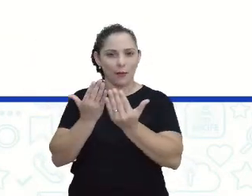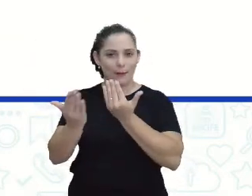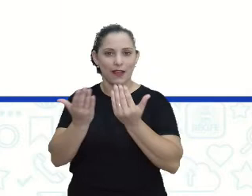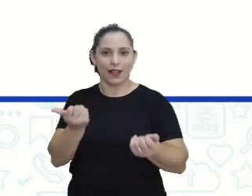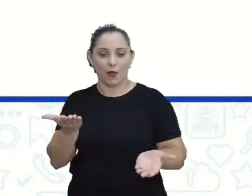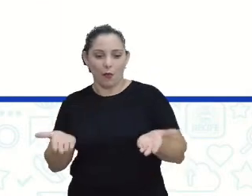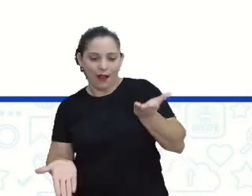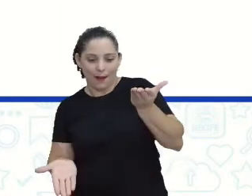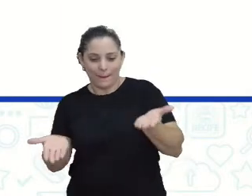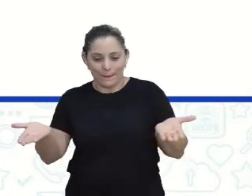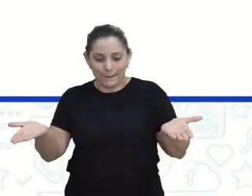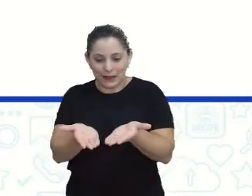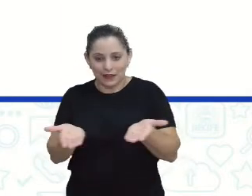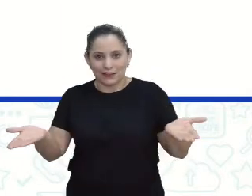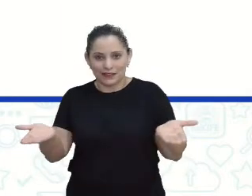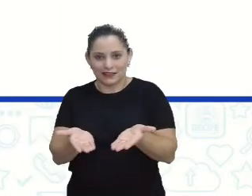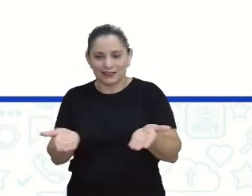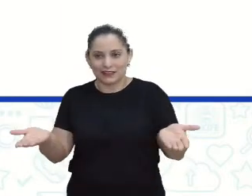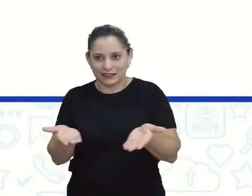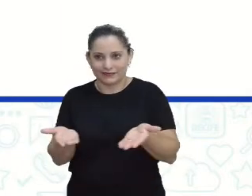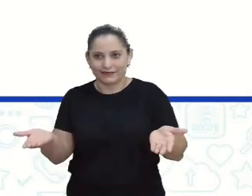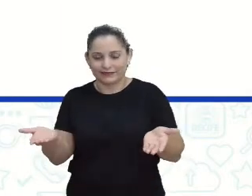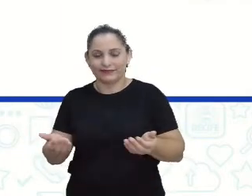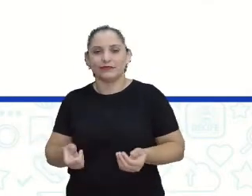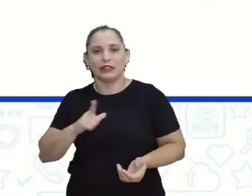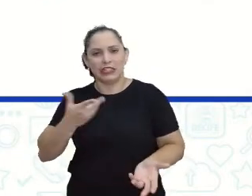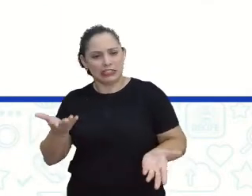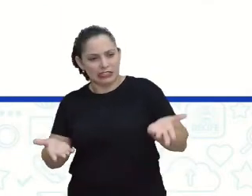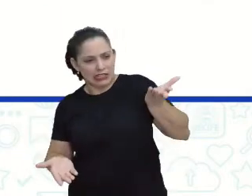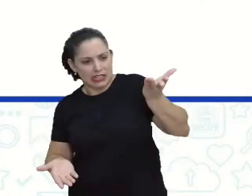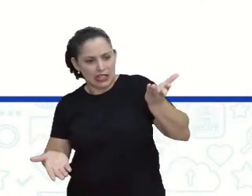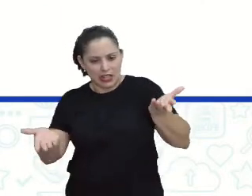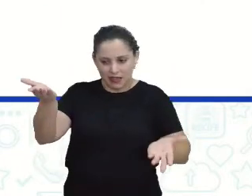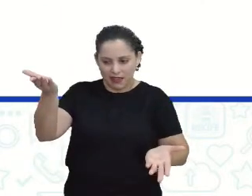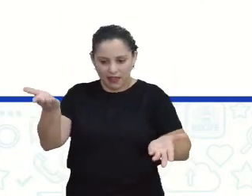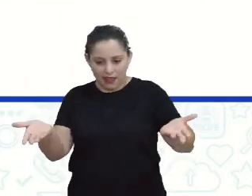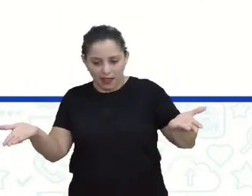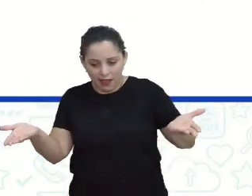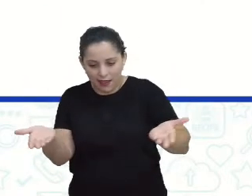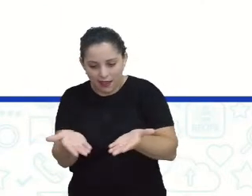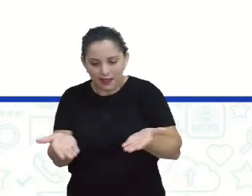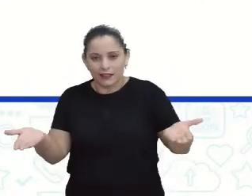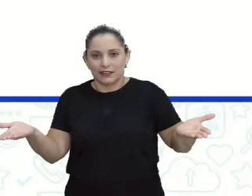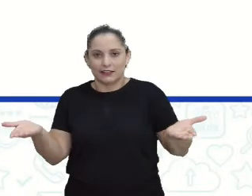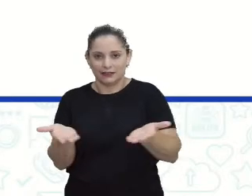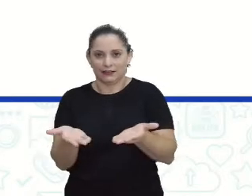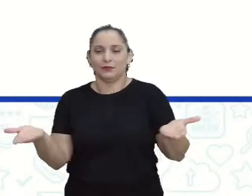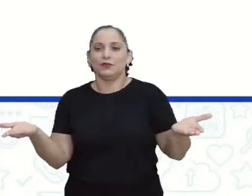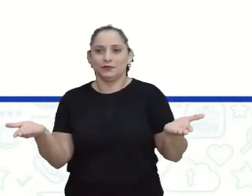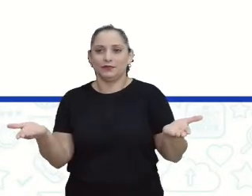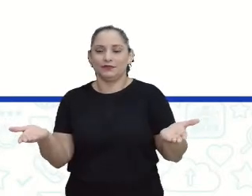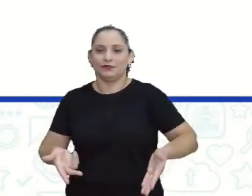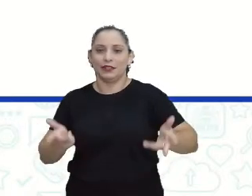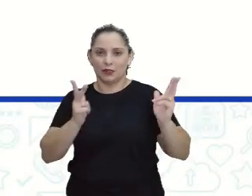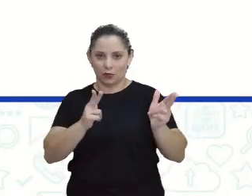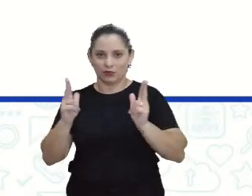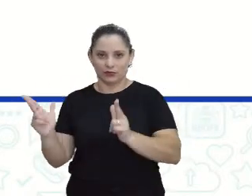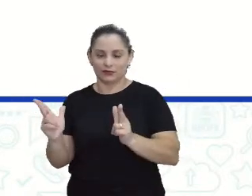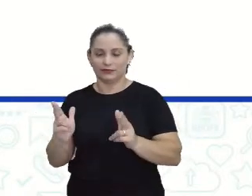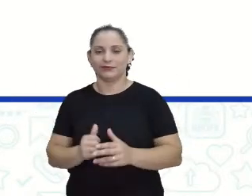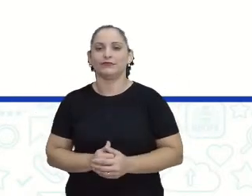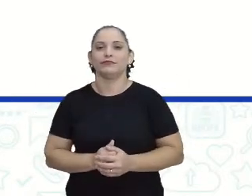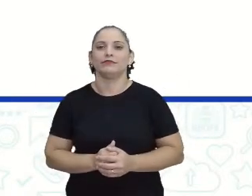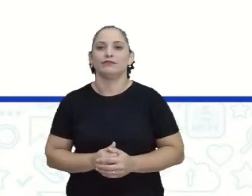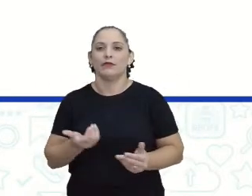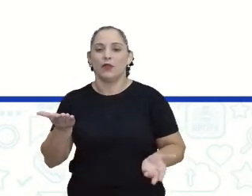nas próximas aulas. Então, é como se eu tivesse aquele equilíbrio da balança centrado naquele símbolo de igualdade ali, tá certo? Então,